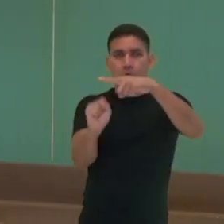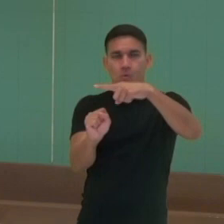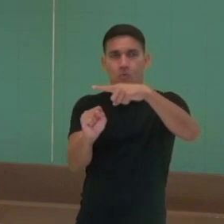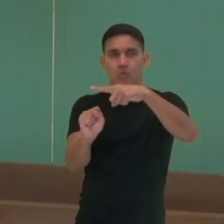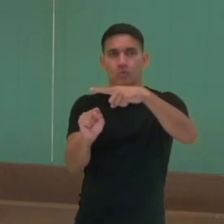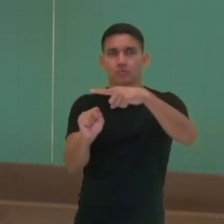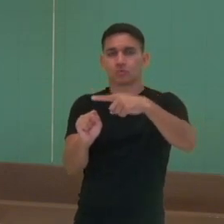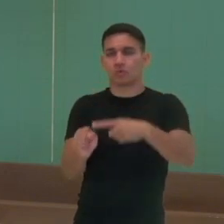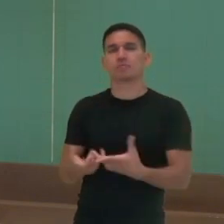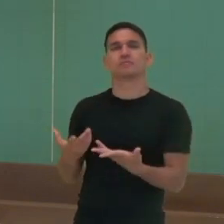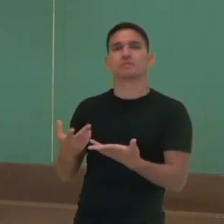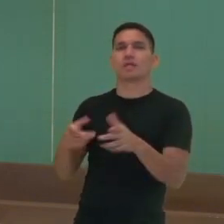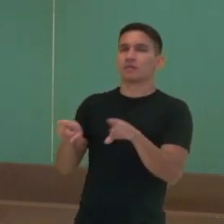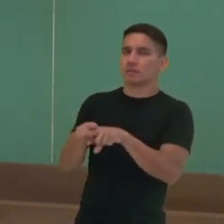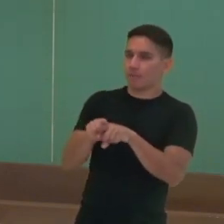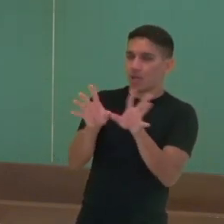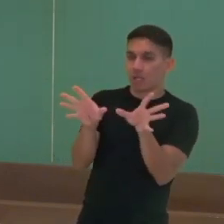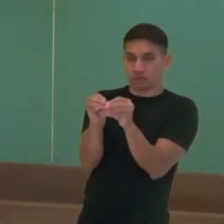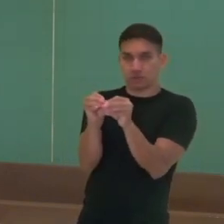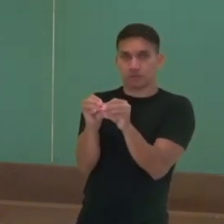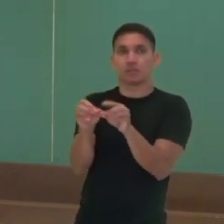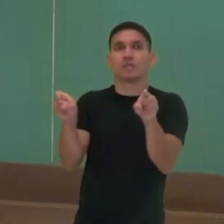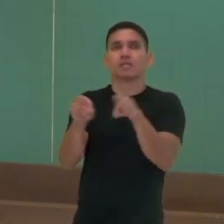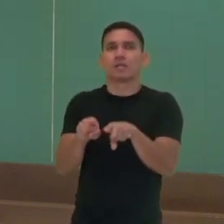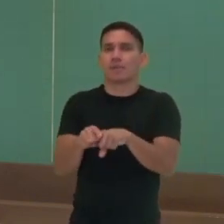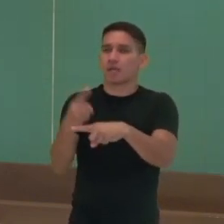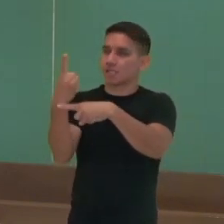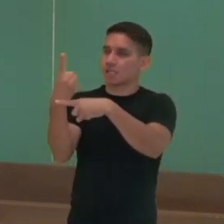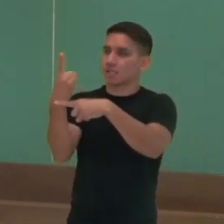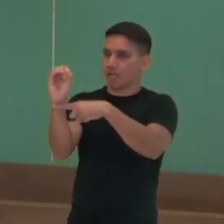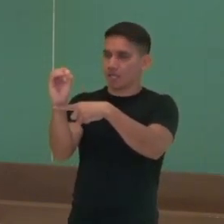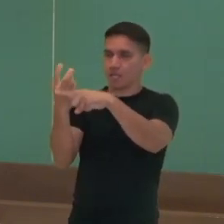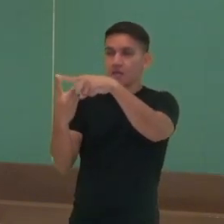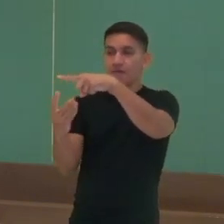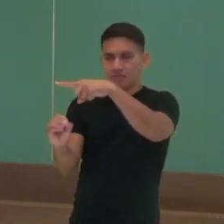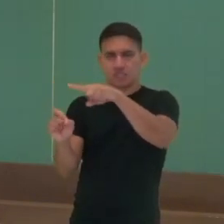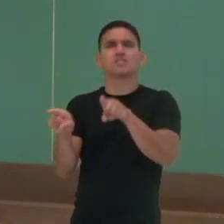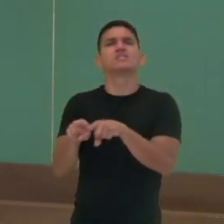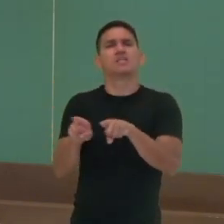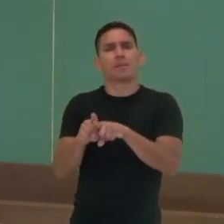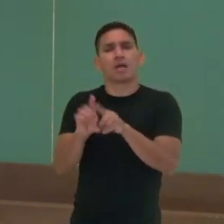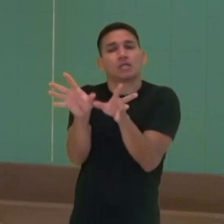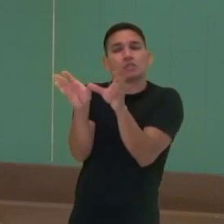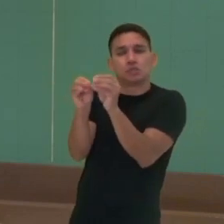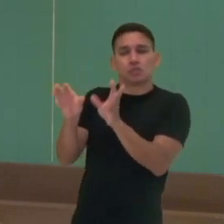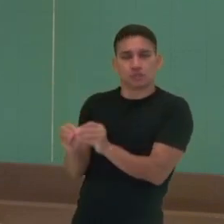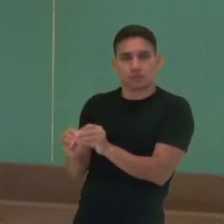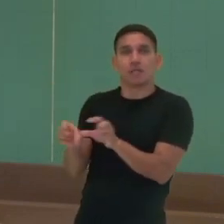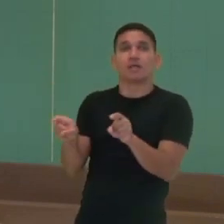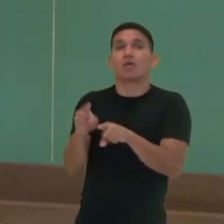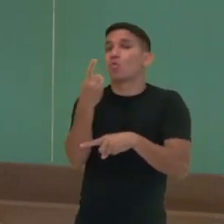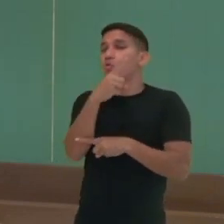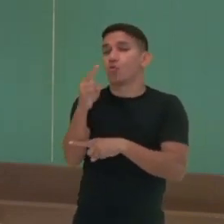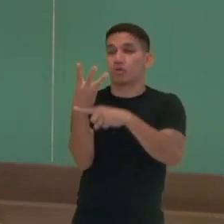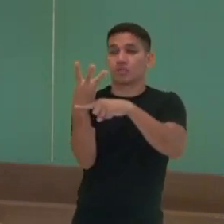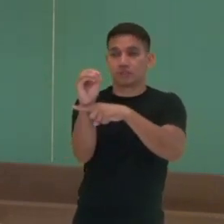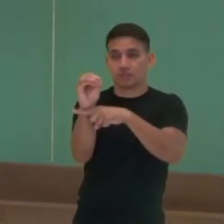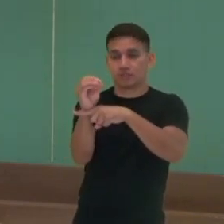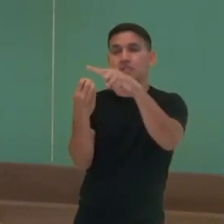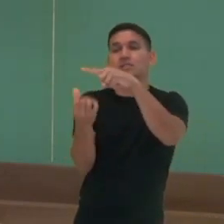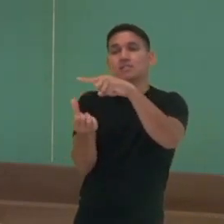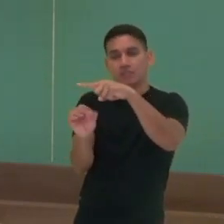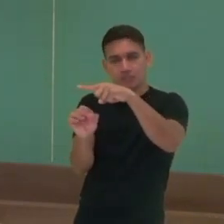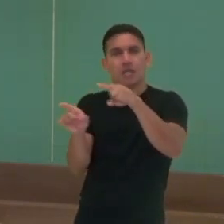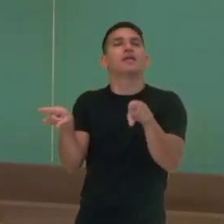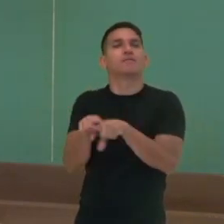e 20 também em forma de razão e também simplifiquei. E por último, coloquei 30 e 60 também em forma